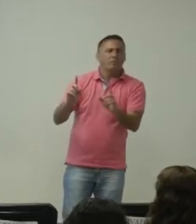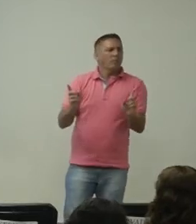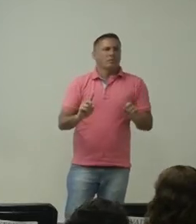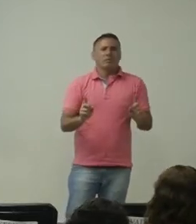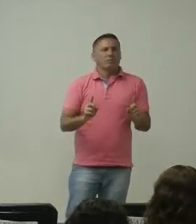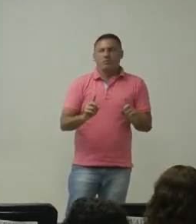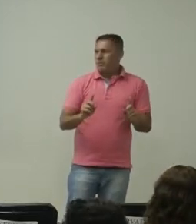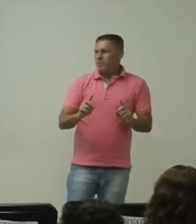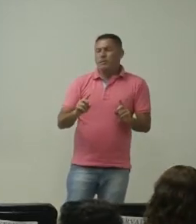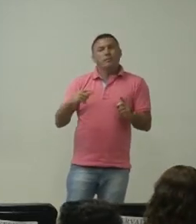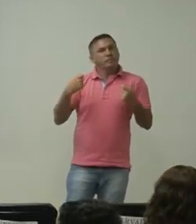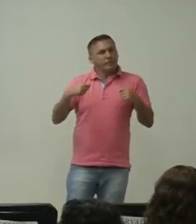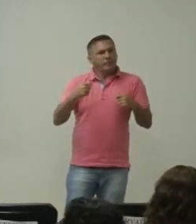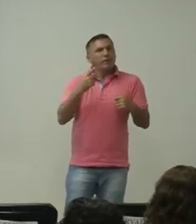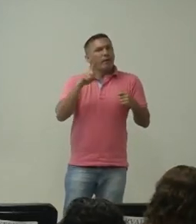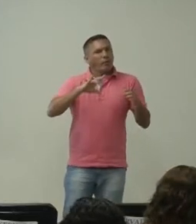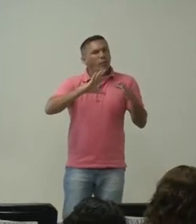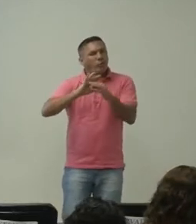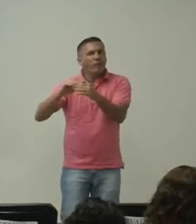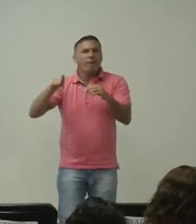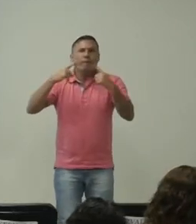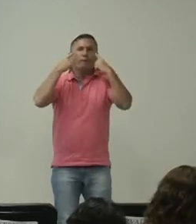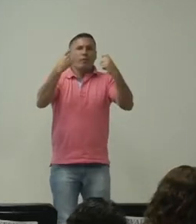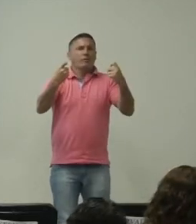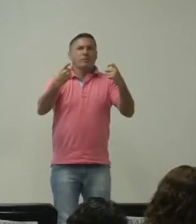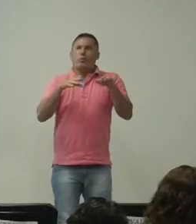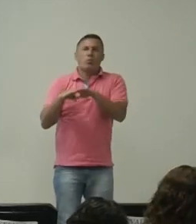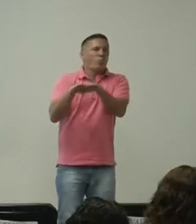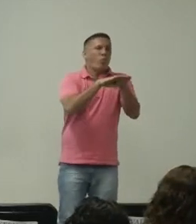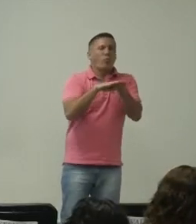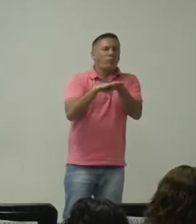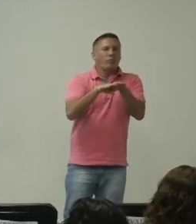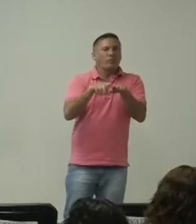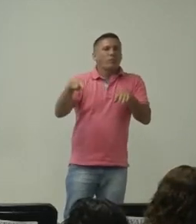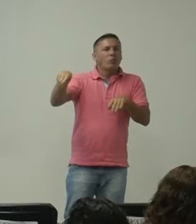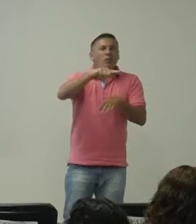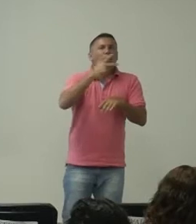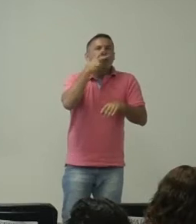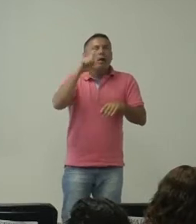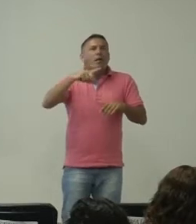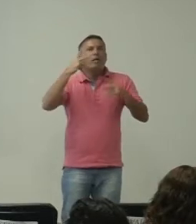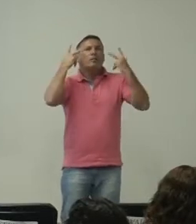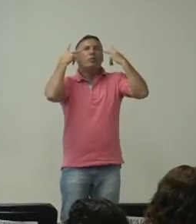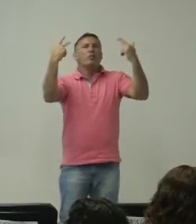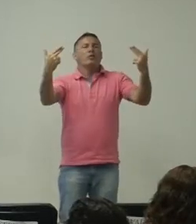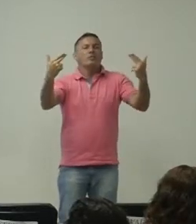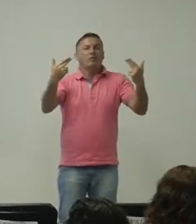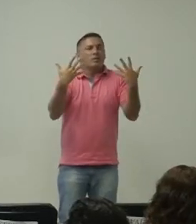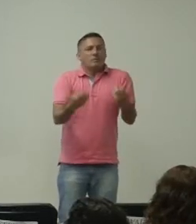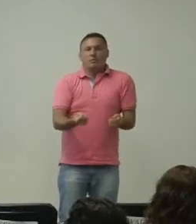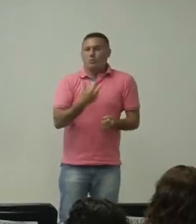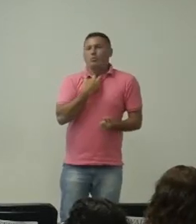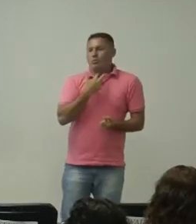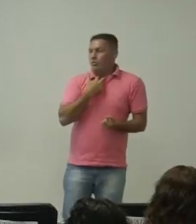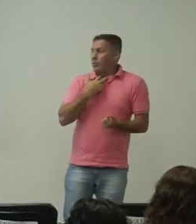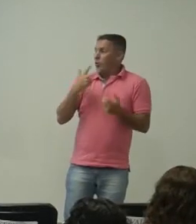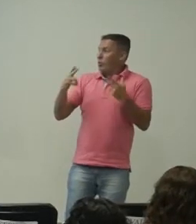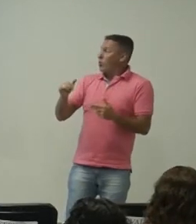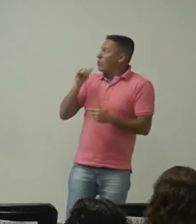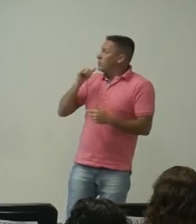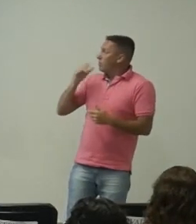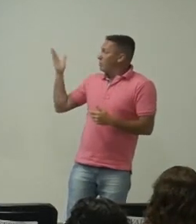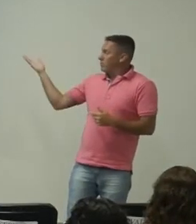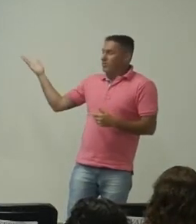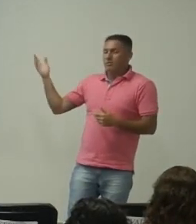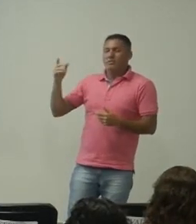Não, estamos num contexto violento e estamos naturalizando as atitudes violentas. E aí, nesse caso também,